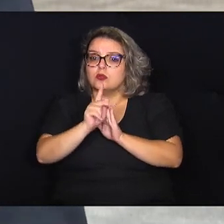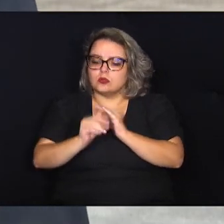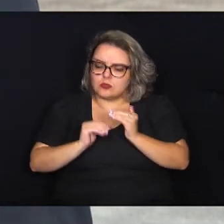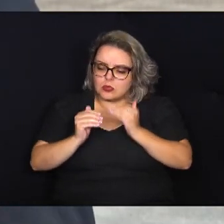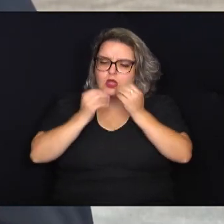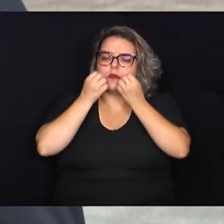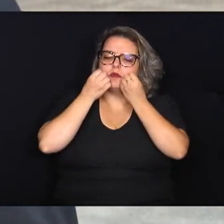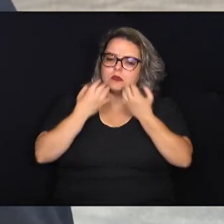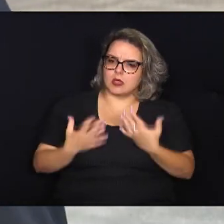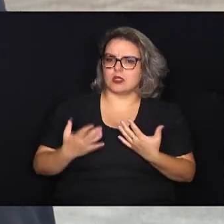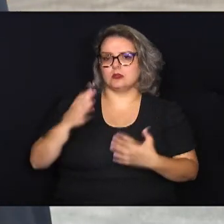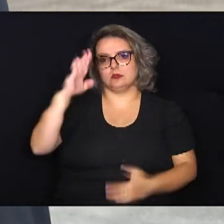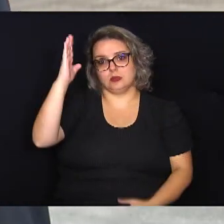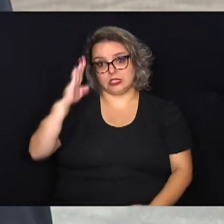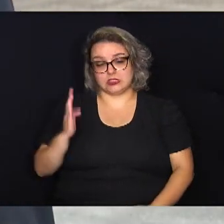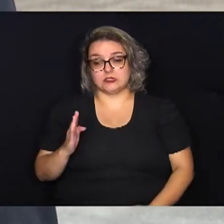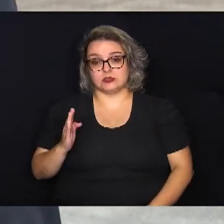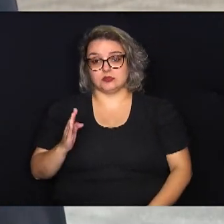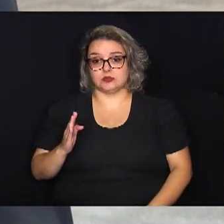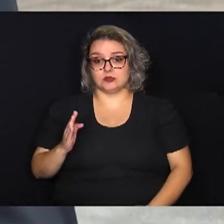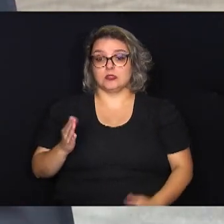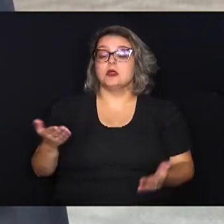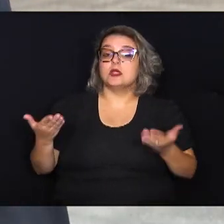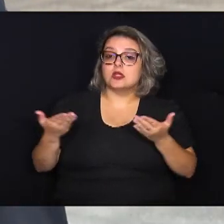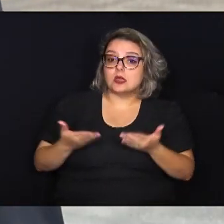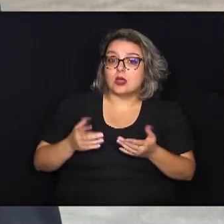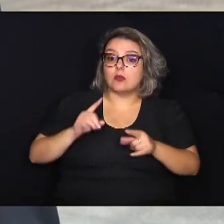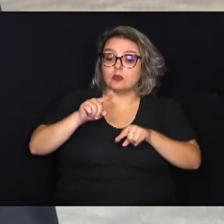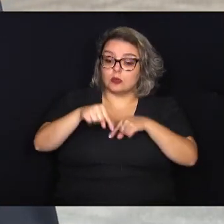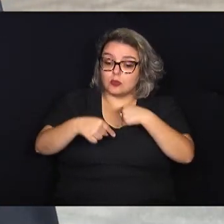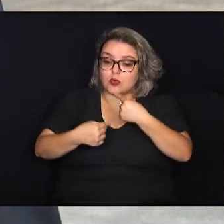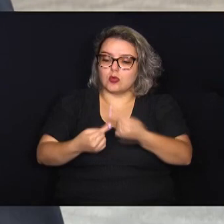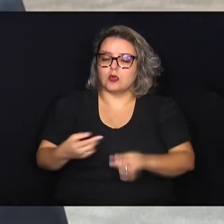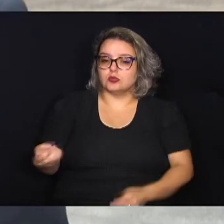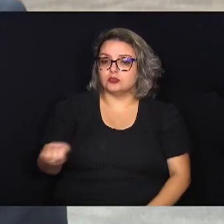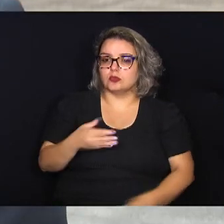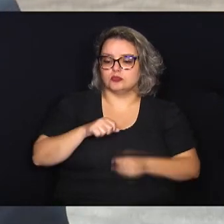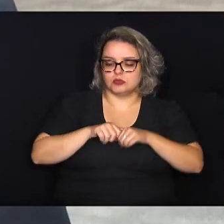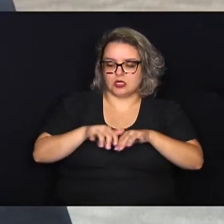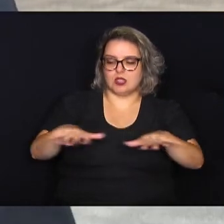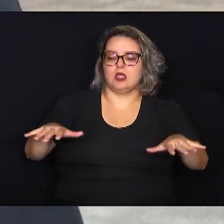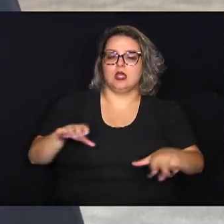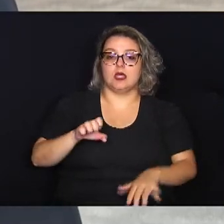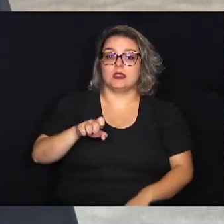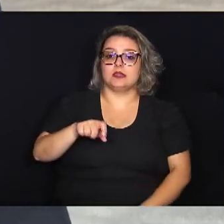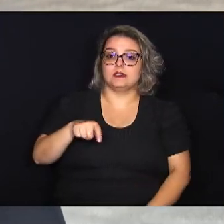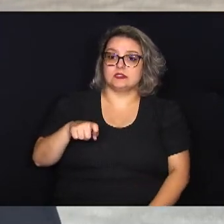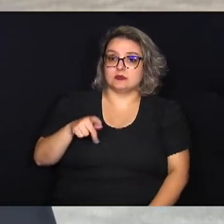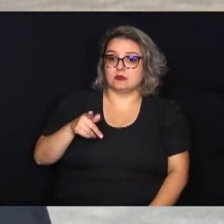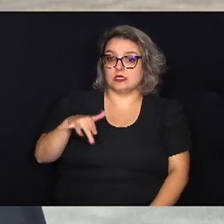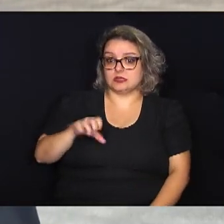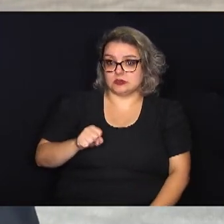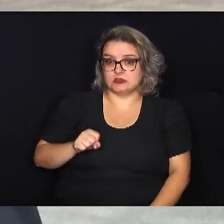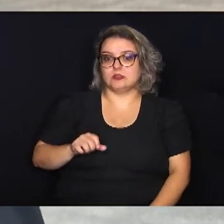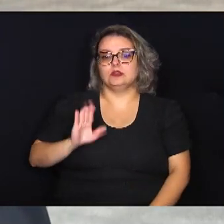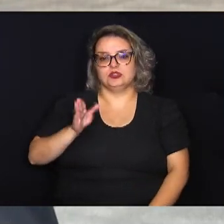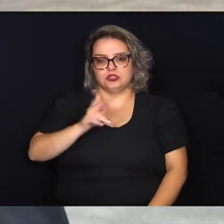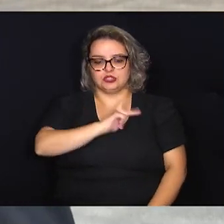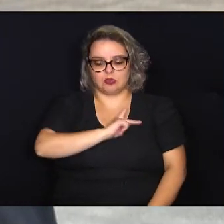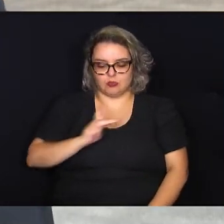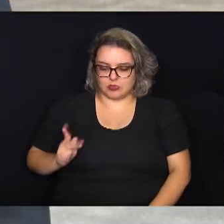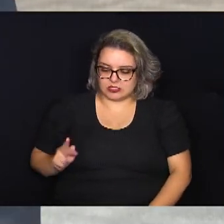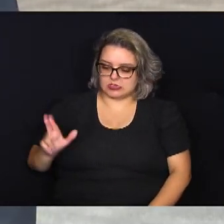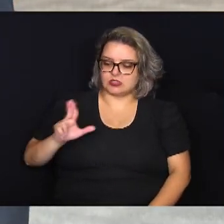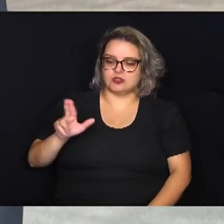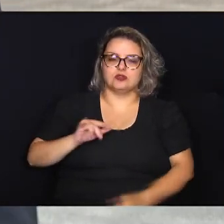no Brasil. E ele vai passar agora para uma nova fase de expansão. Isso foi já anunciado pelo presidente Lula, pelo ministro da